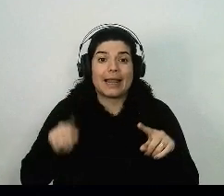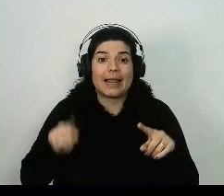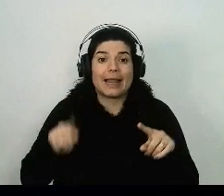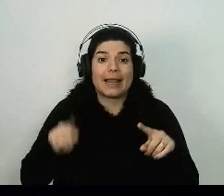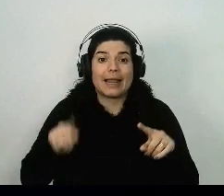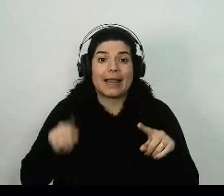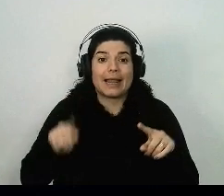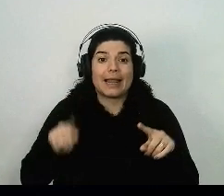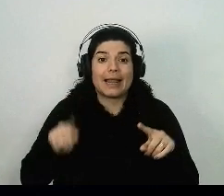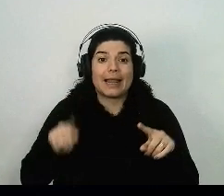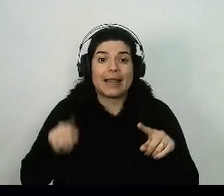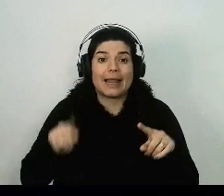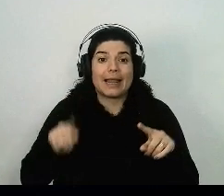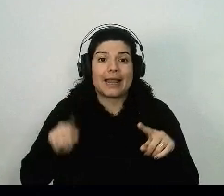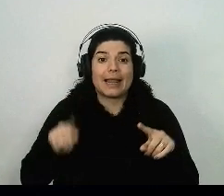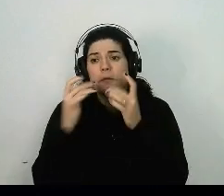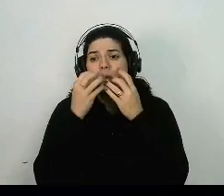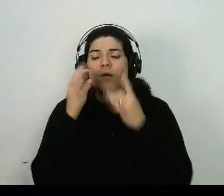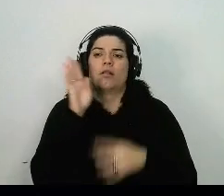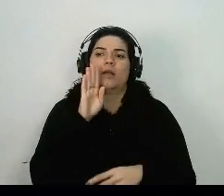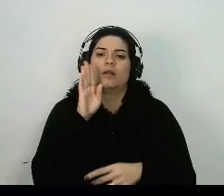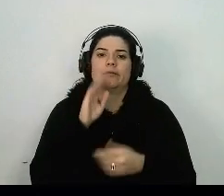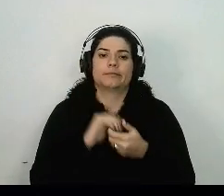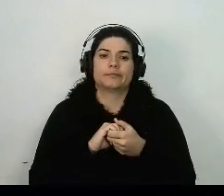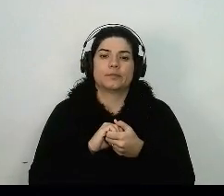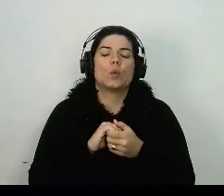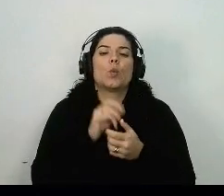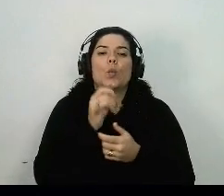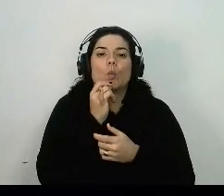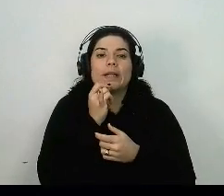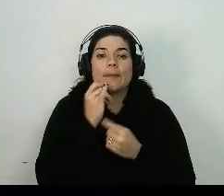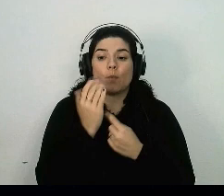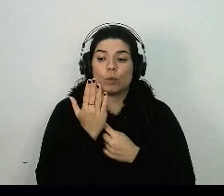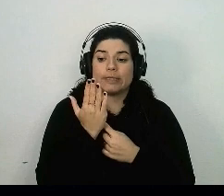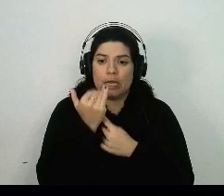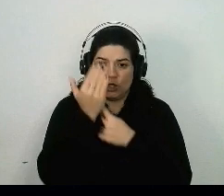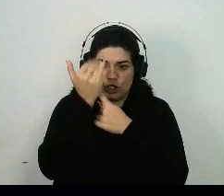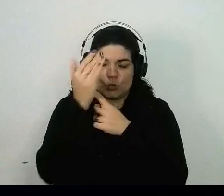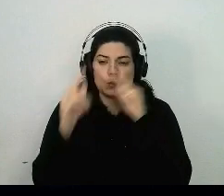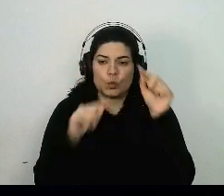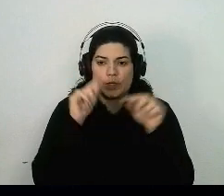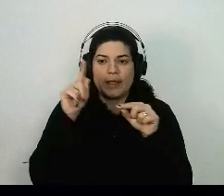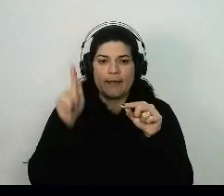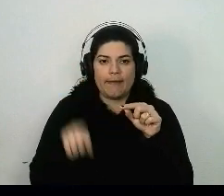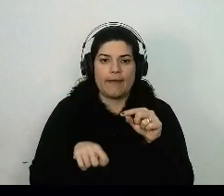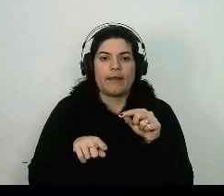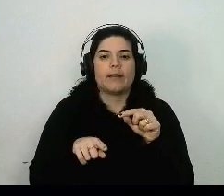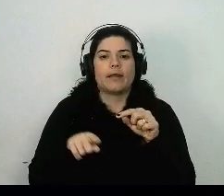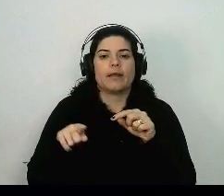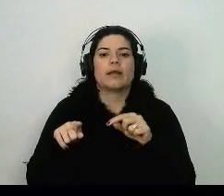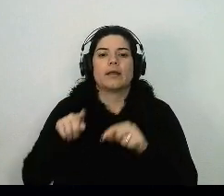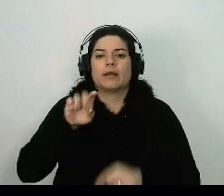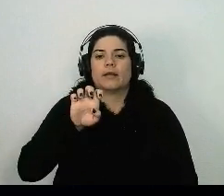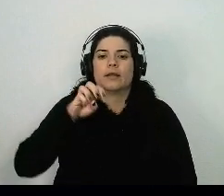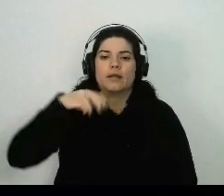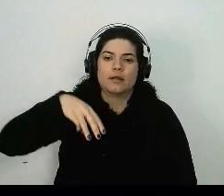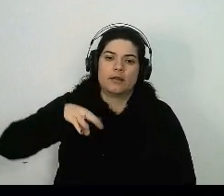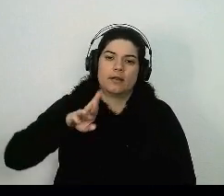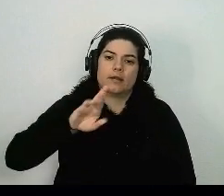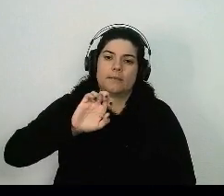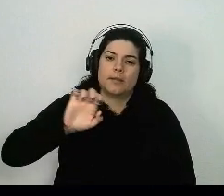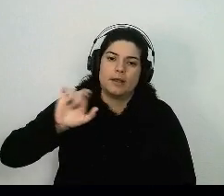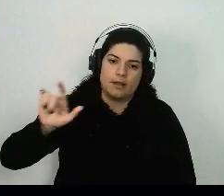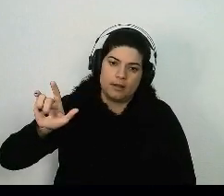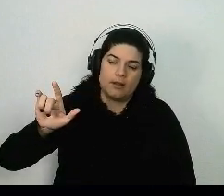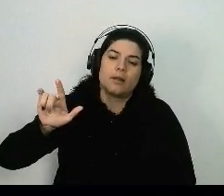tema. Um exemplo legal de co-design, né, de tecnologia, é da Embraer com a Uber fazendo o eVTOL, né, que são